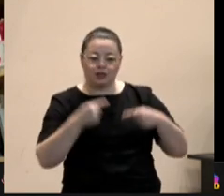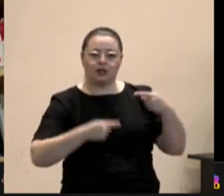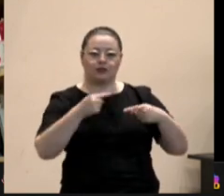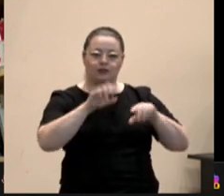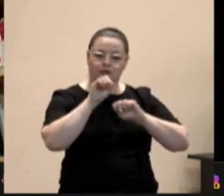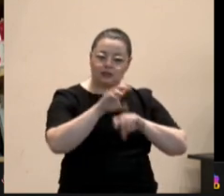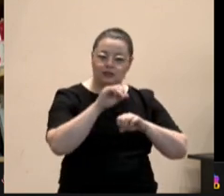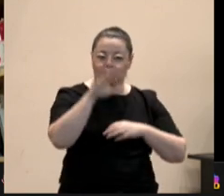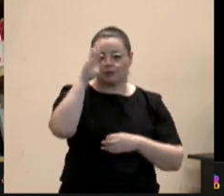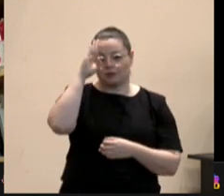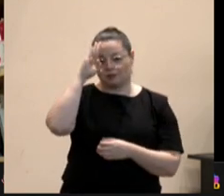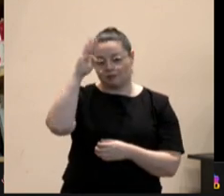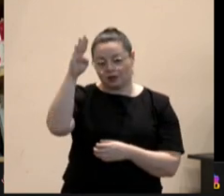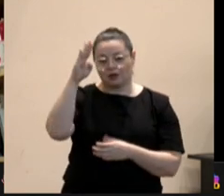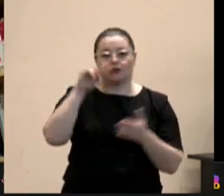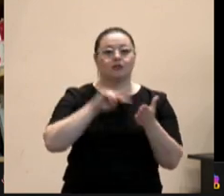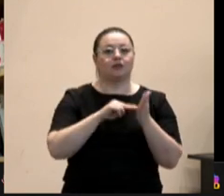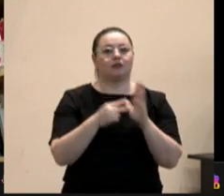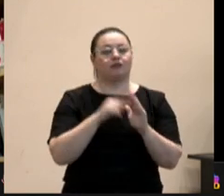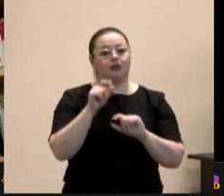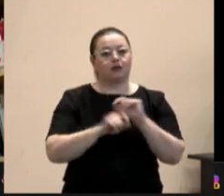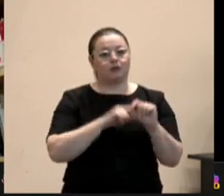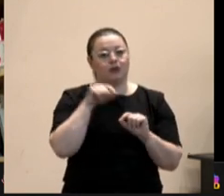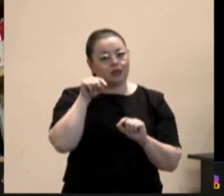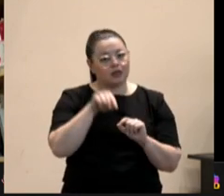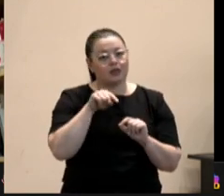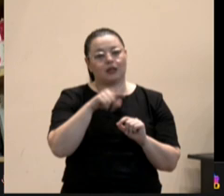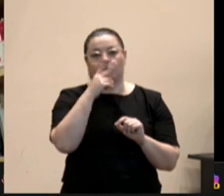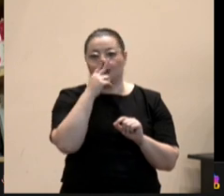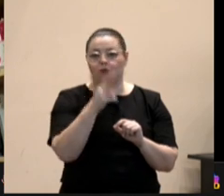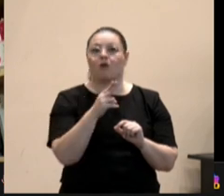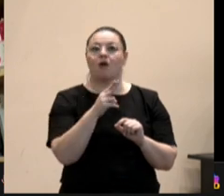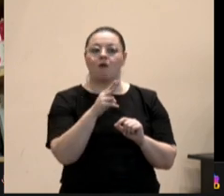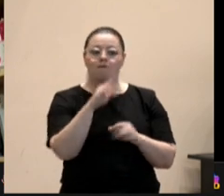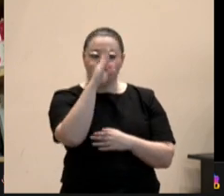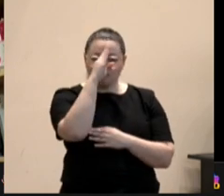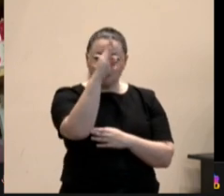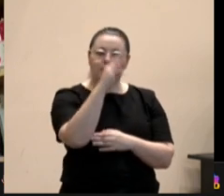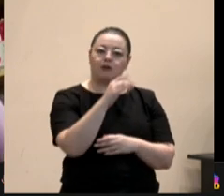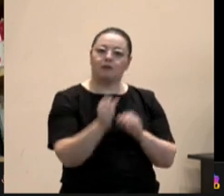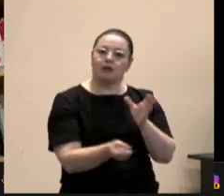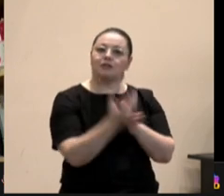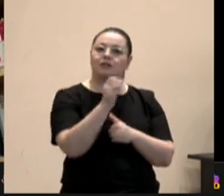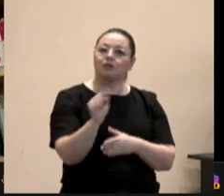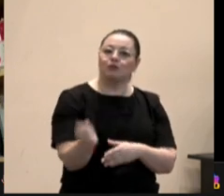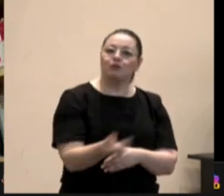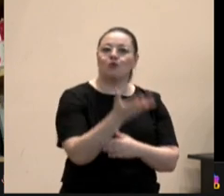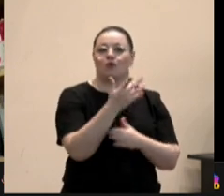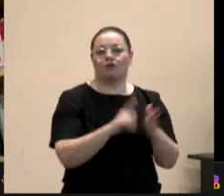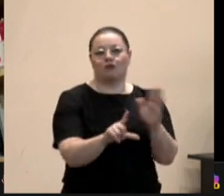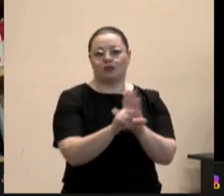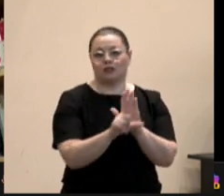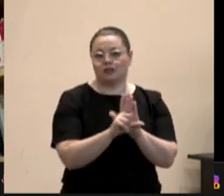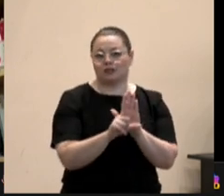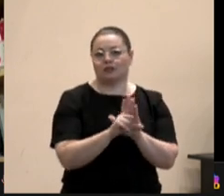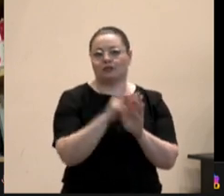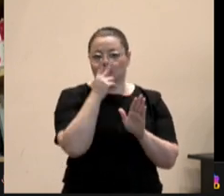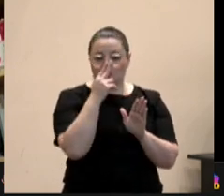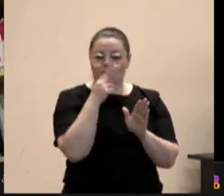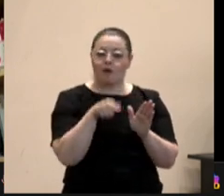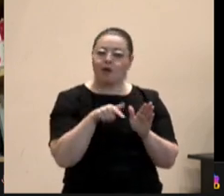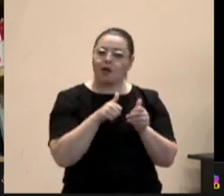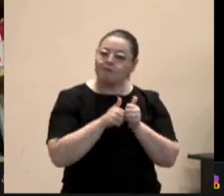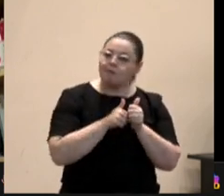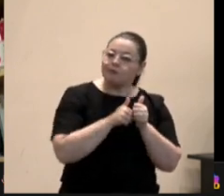ele tem que ser indutor de novas políticas, indutor de novas legislações, para que